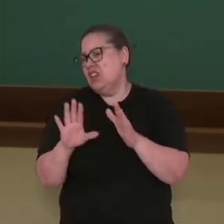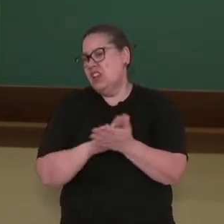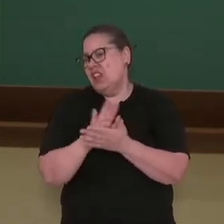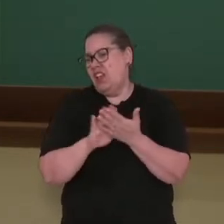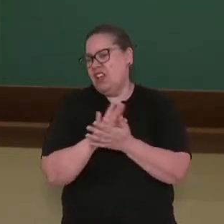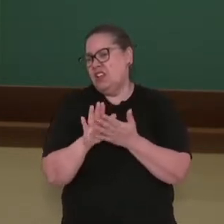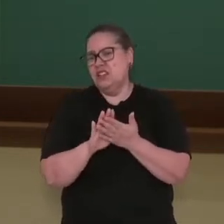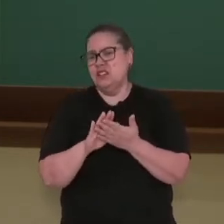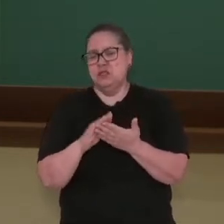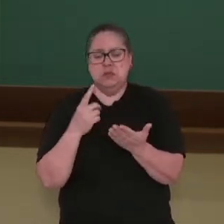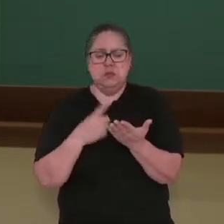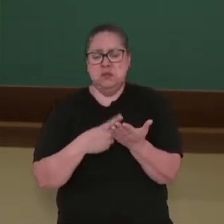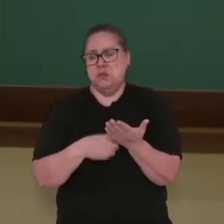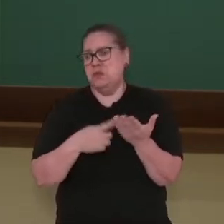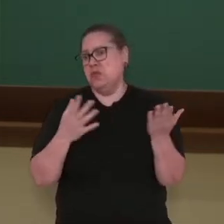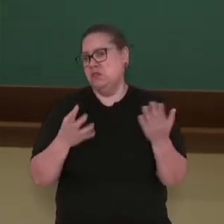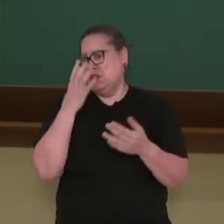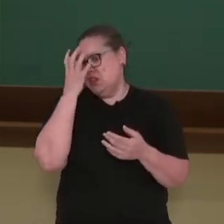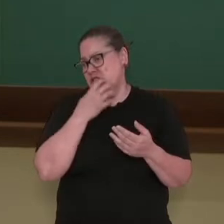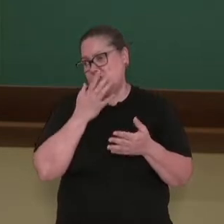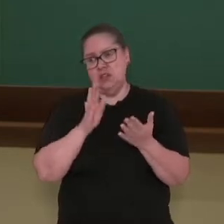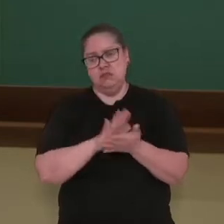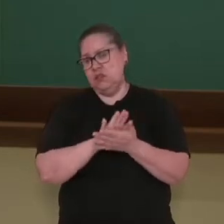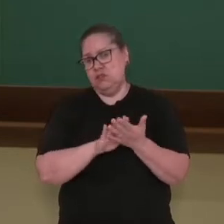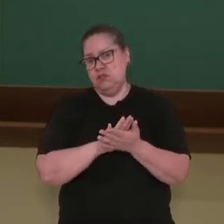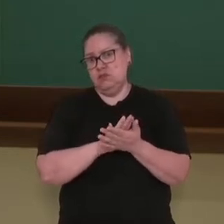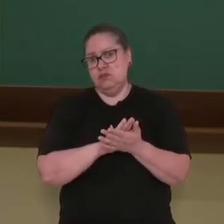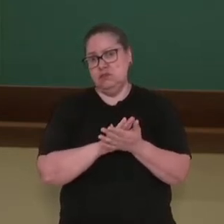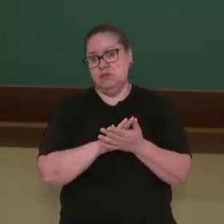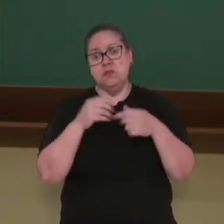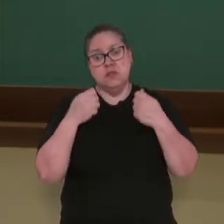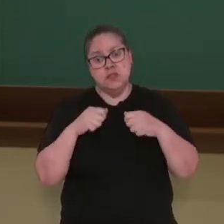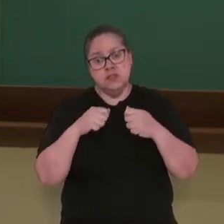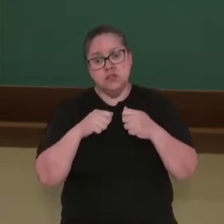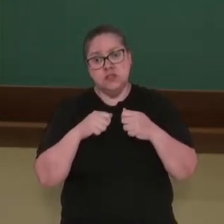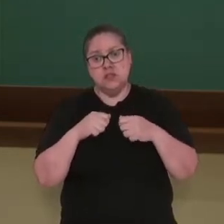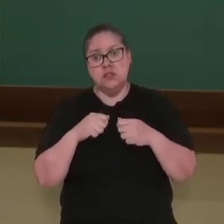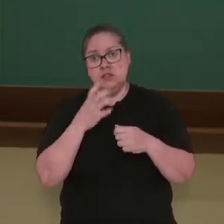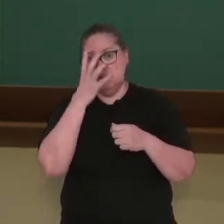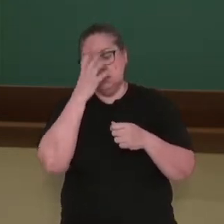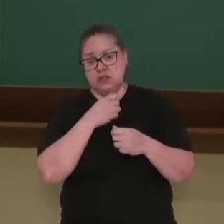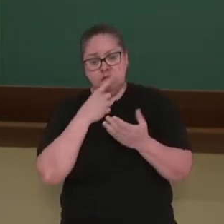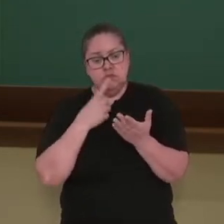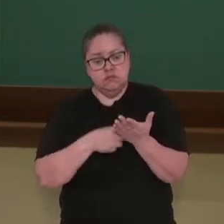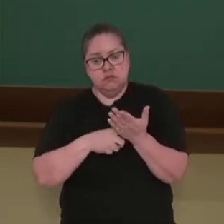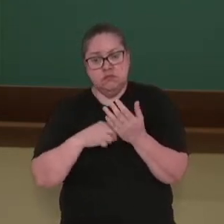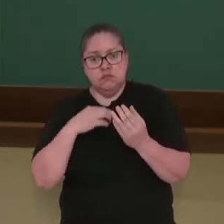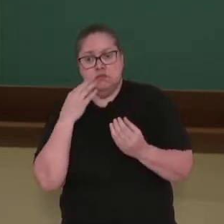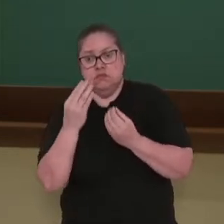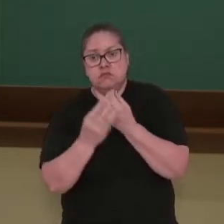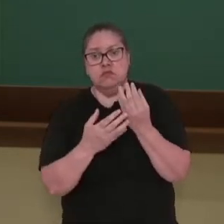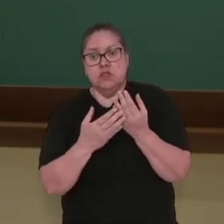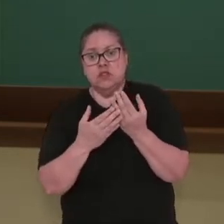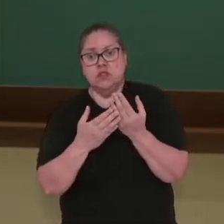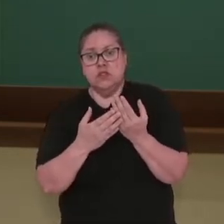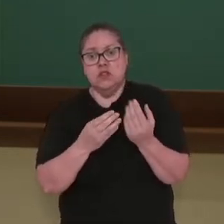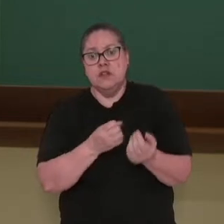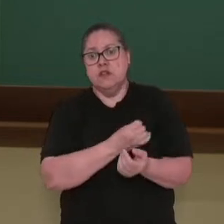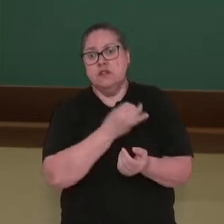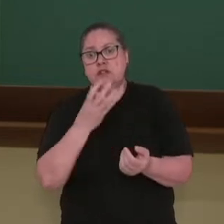tinha compromisso. Então, sem compromisso não existe envolvimento em várias áreas da nossa vida,